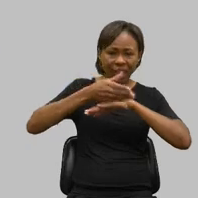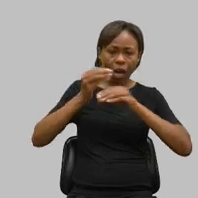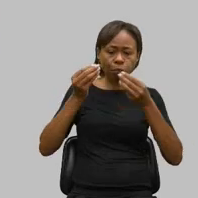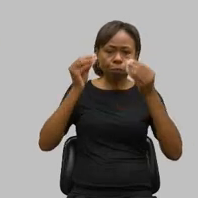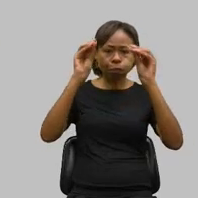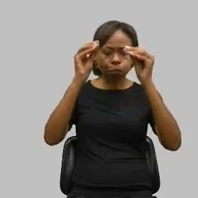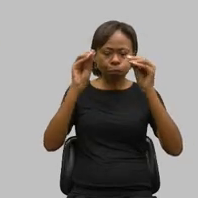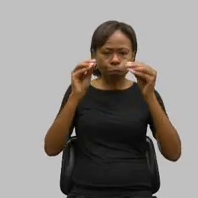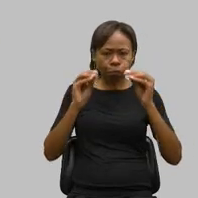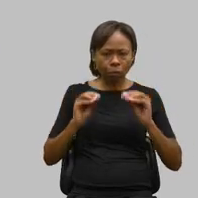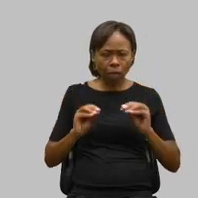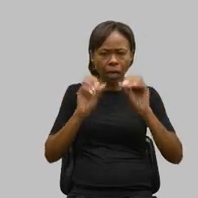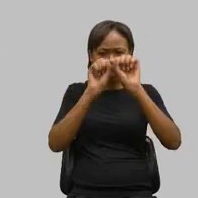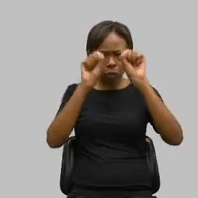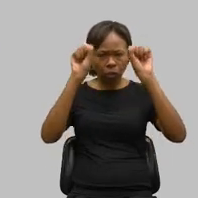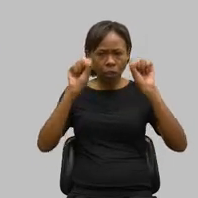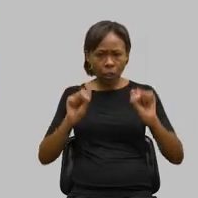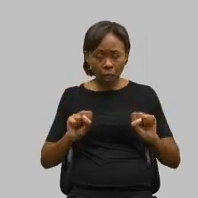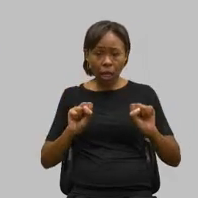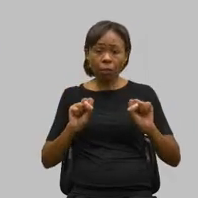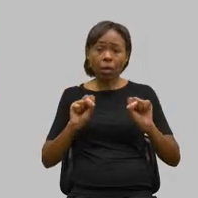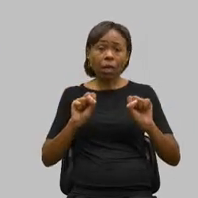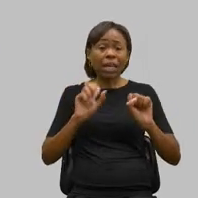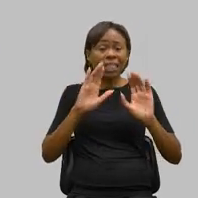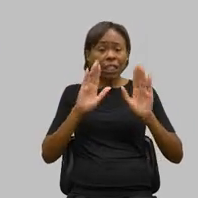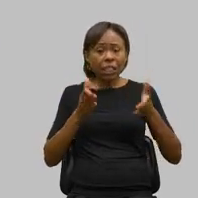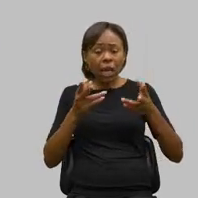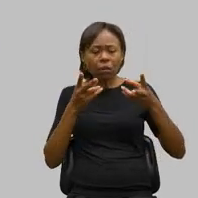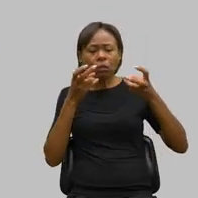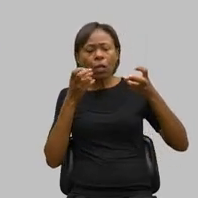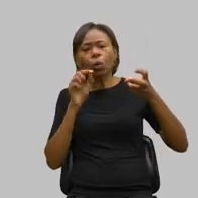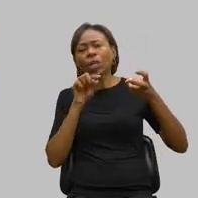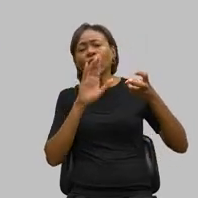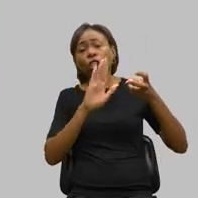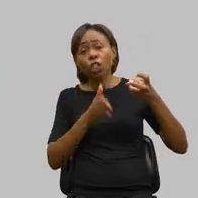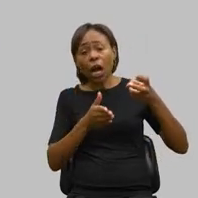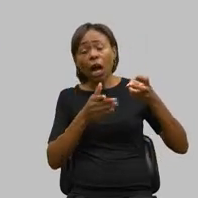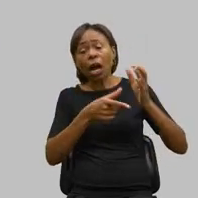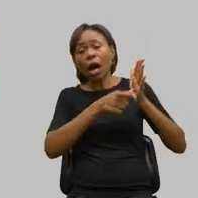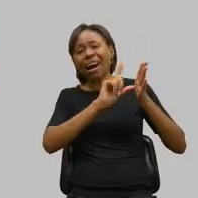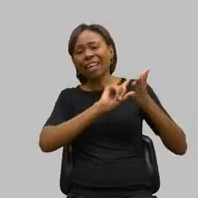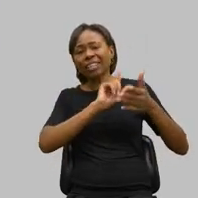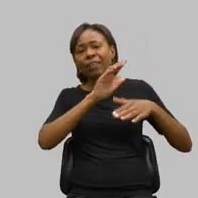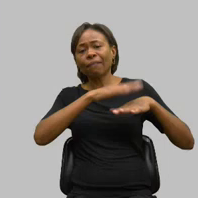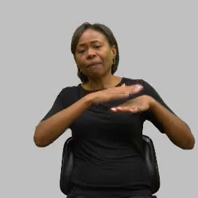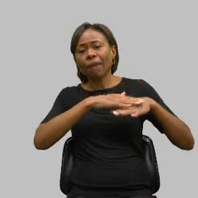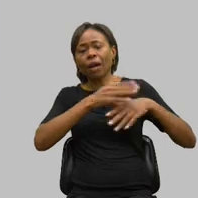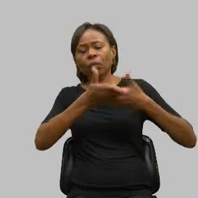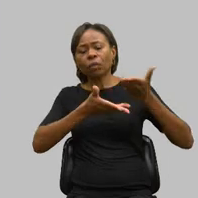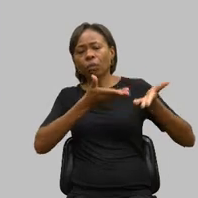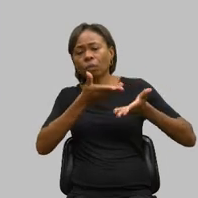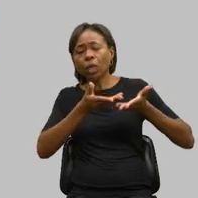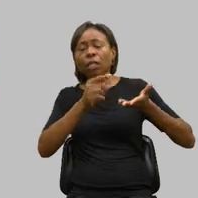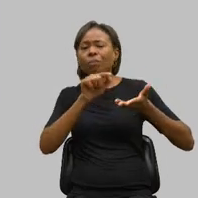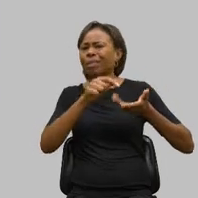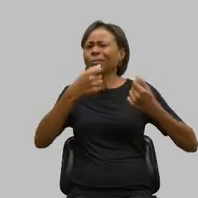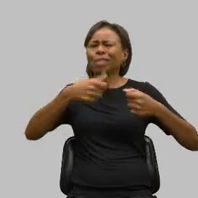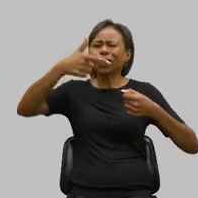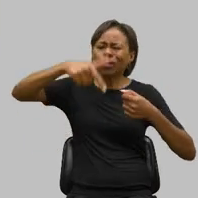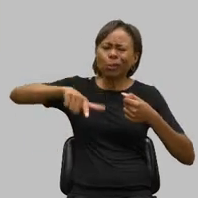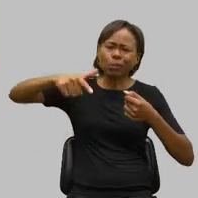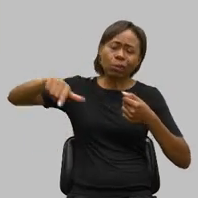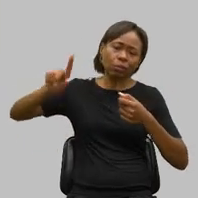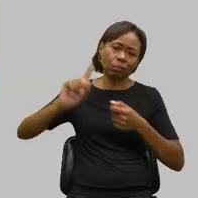compilar todos esses dados para que a gente não tenha retrabalho, para que a gente acompanhe o paciente e a atenção primária seja dono daquele